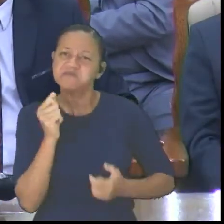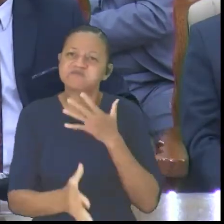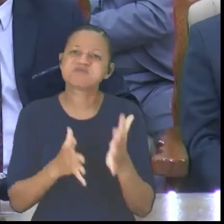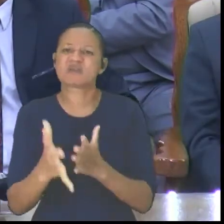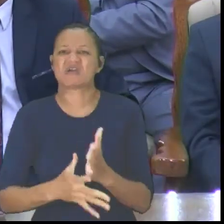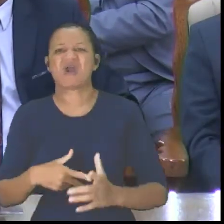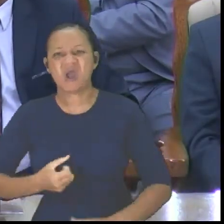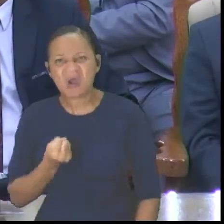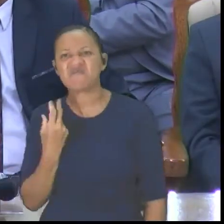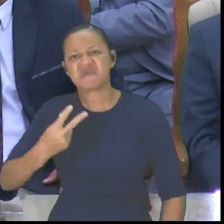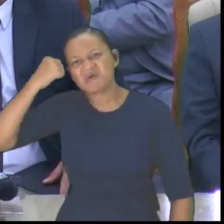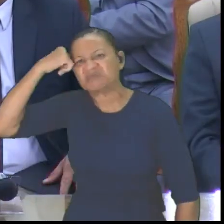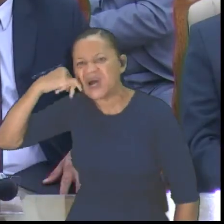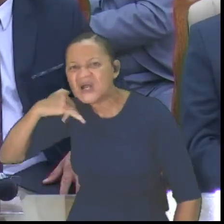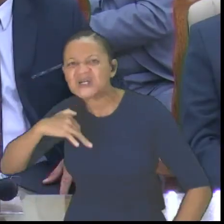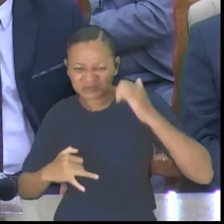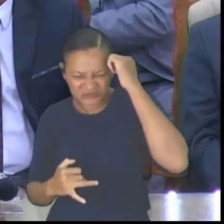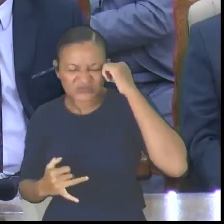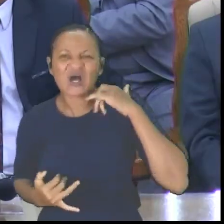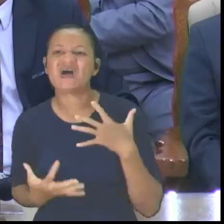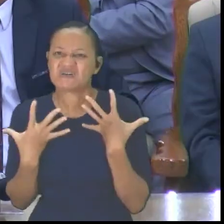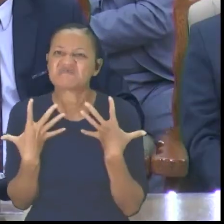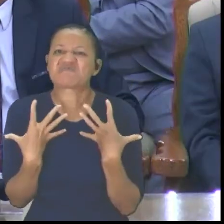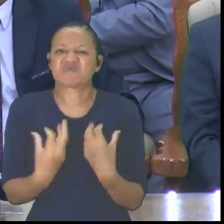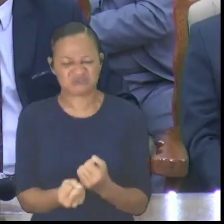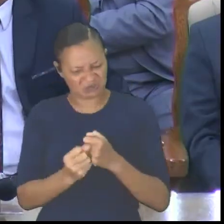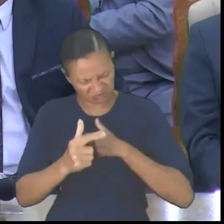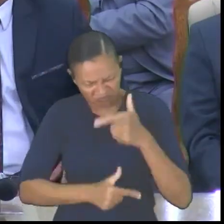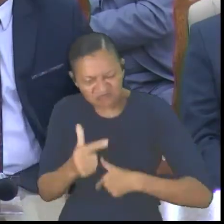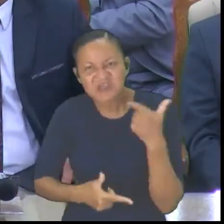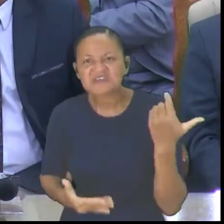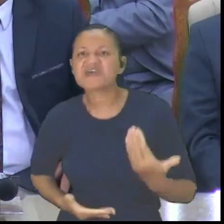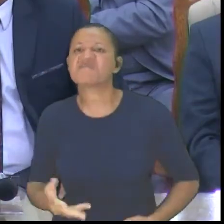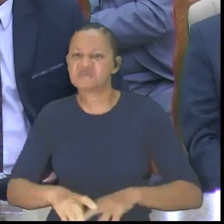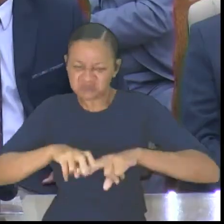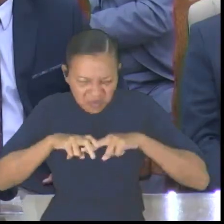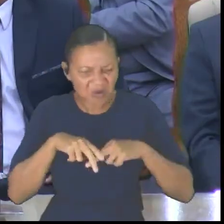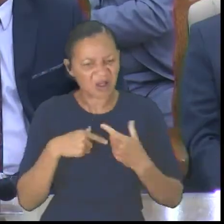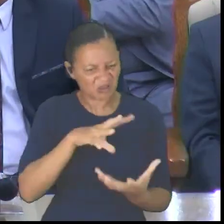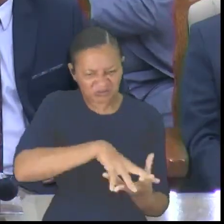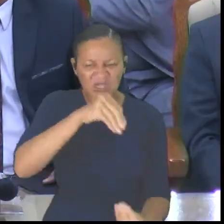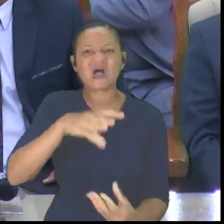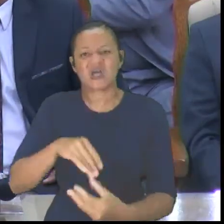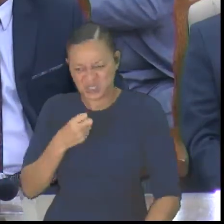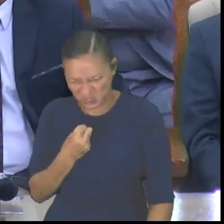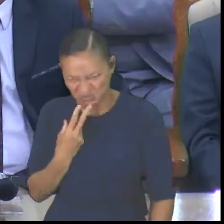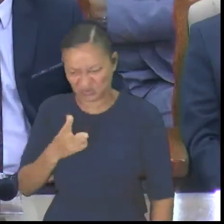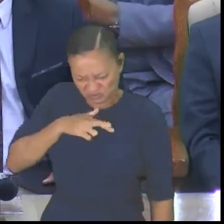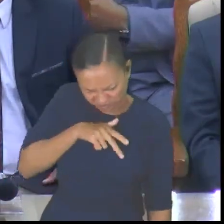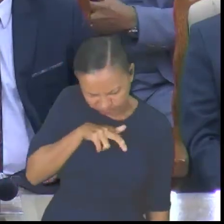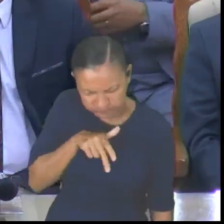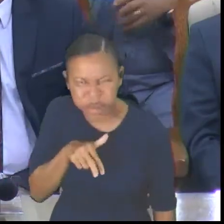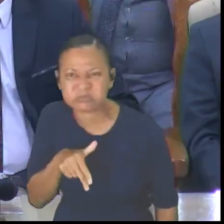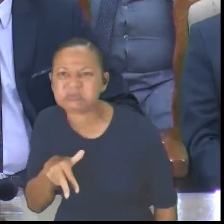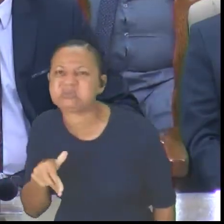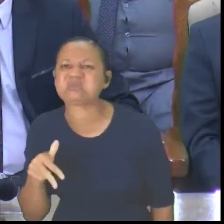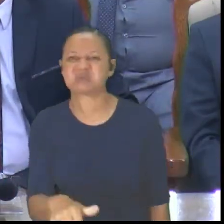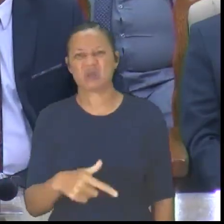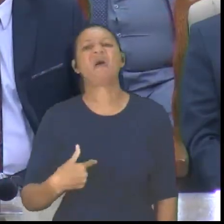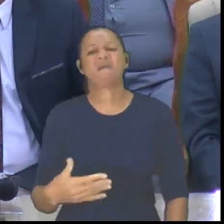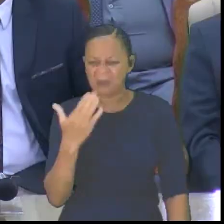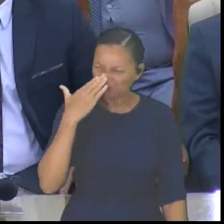me gastarei e me deixarei gastar pelas vossas almas. Eu vou descer, eu vou deixar vocês